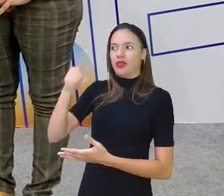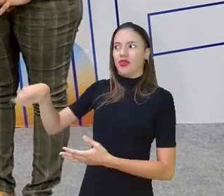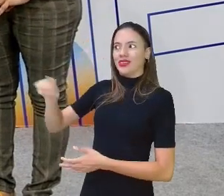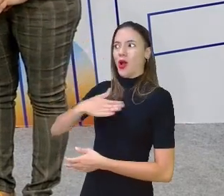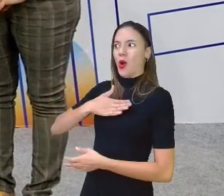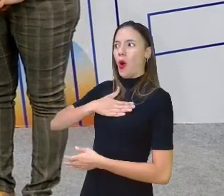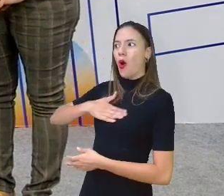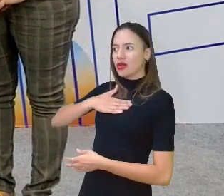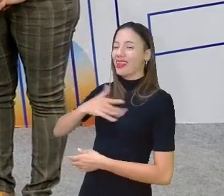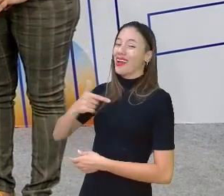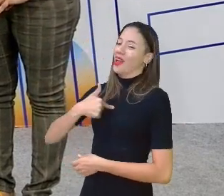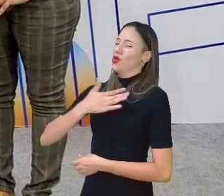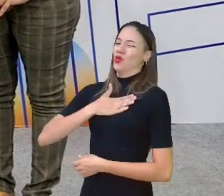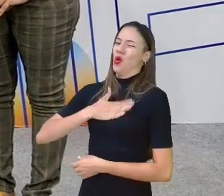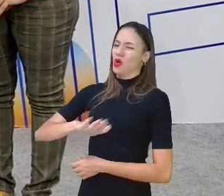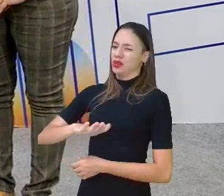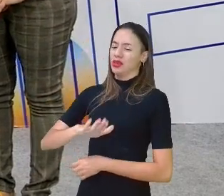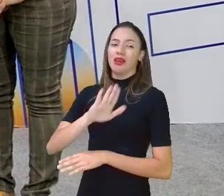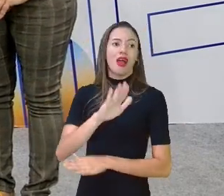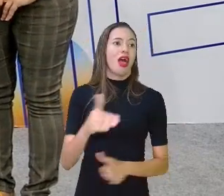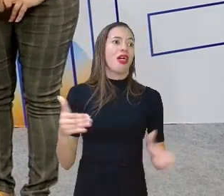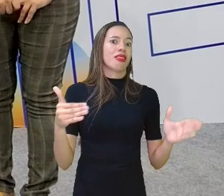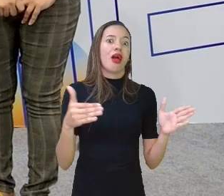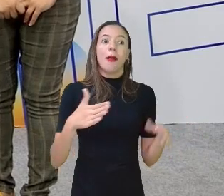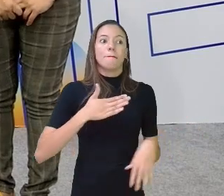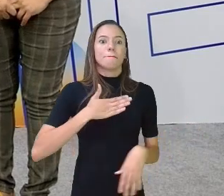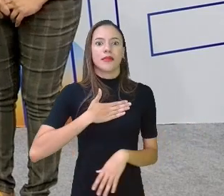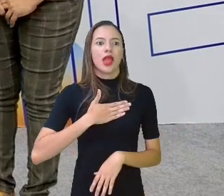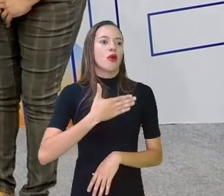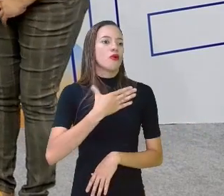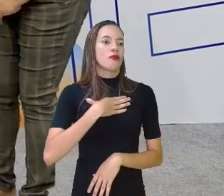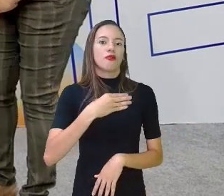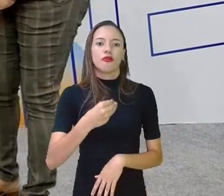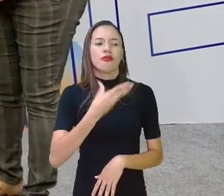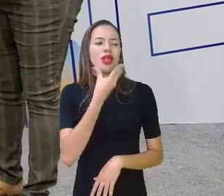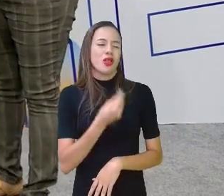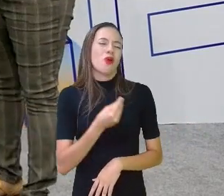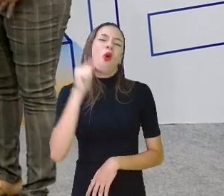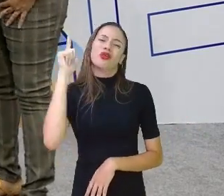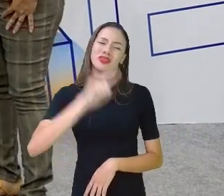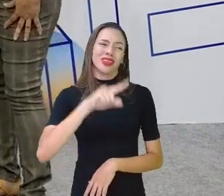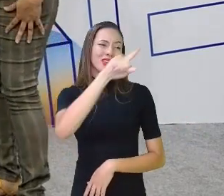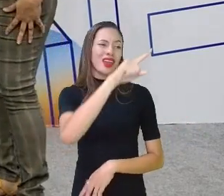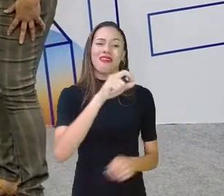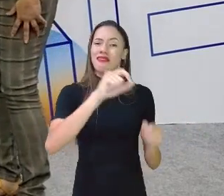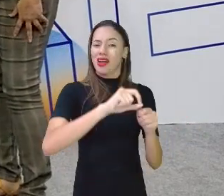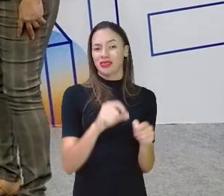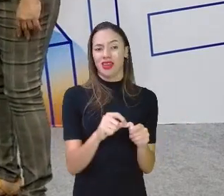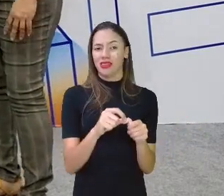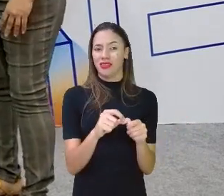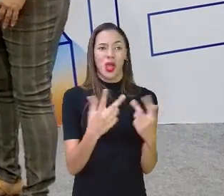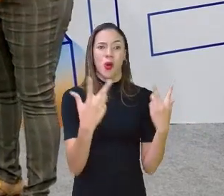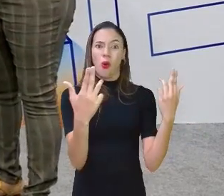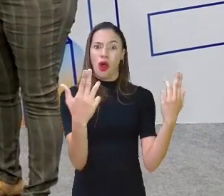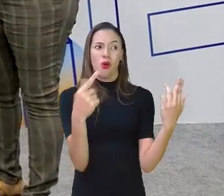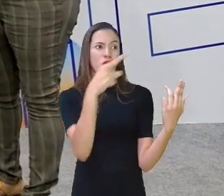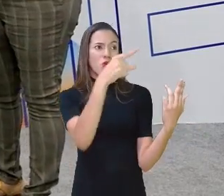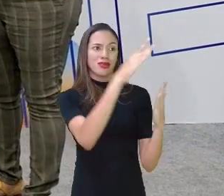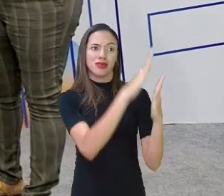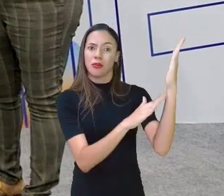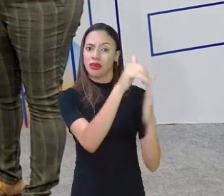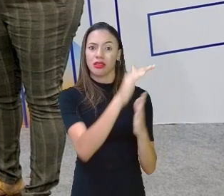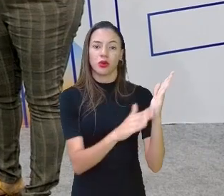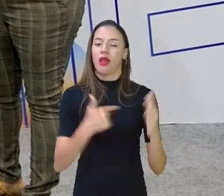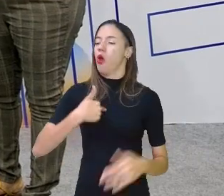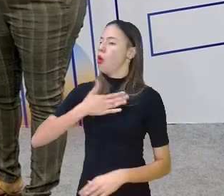muito não. Até meu filho poderia ter feito. Odeio isso, gente. Não, é sério. É justamente por essa questão